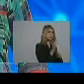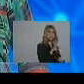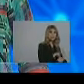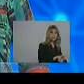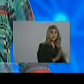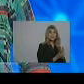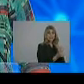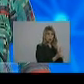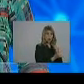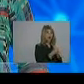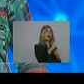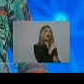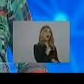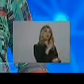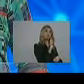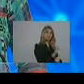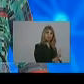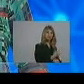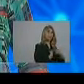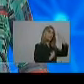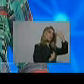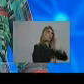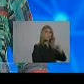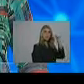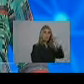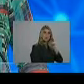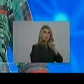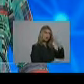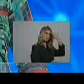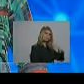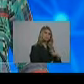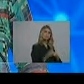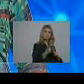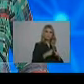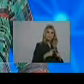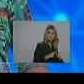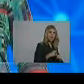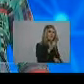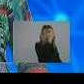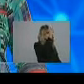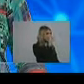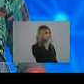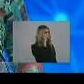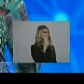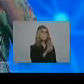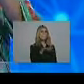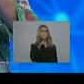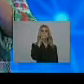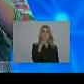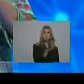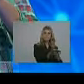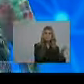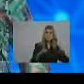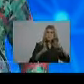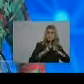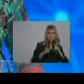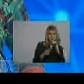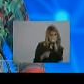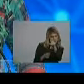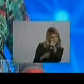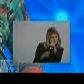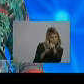da segurança, e eu vou falar como mulher, como médica, como mãe, vou me dirigir a todos, mas particularmente a você,